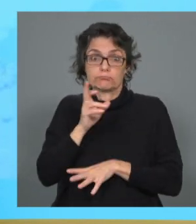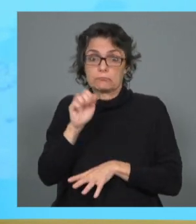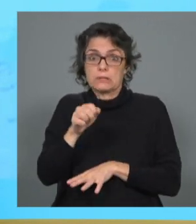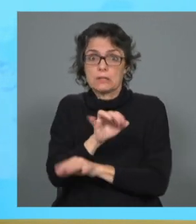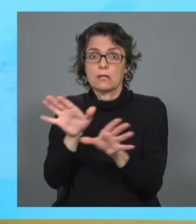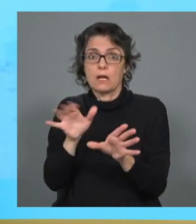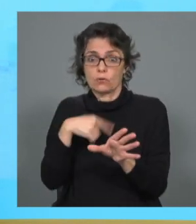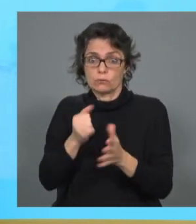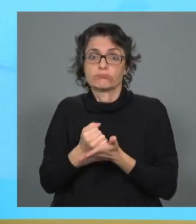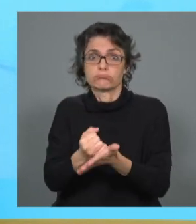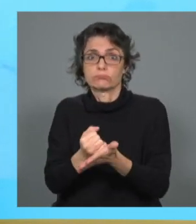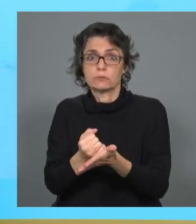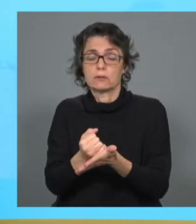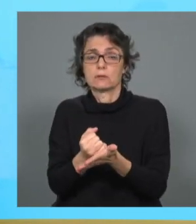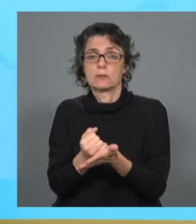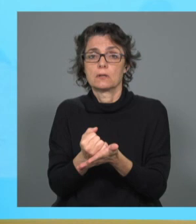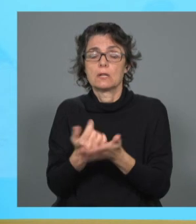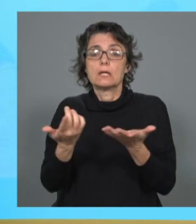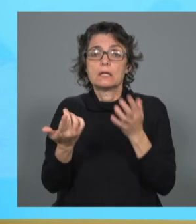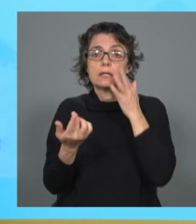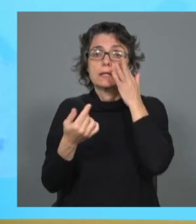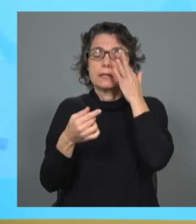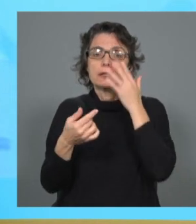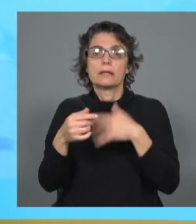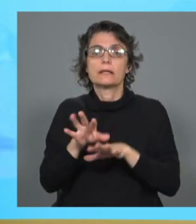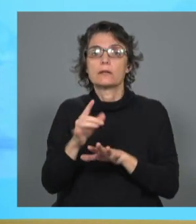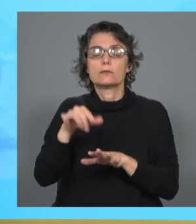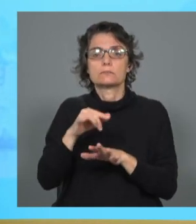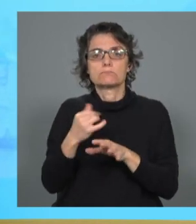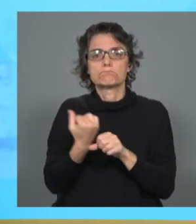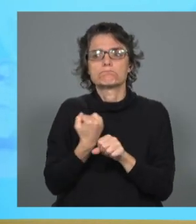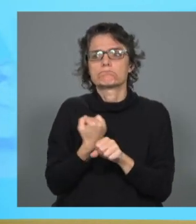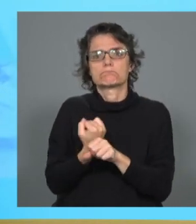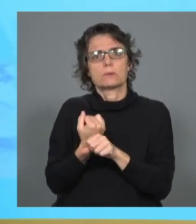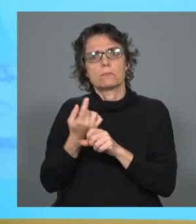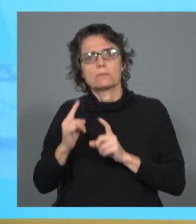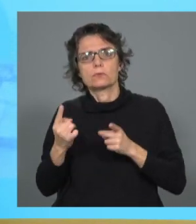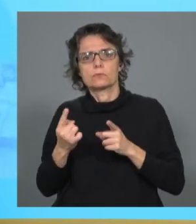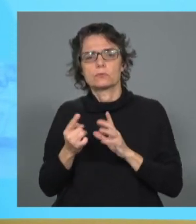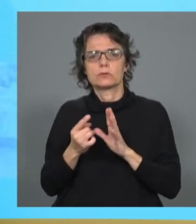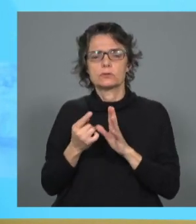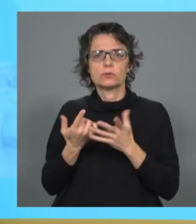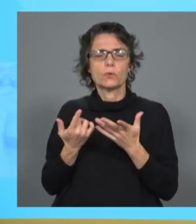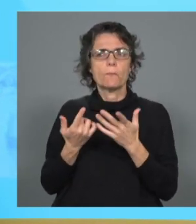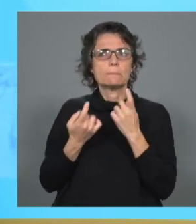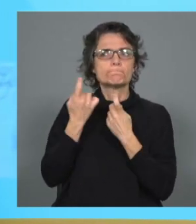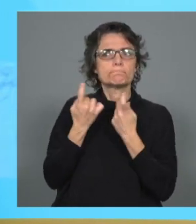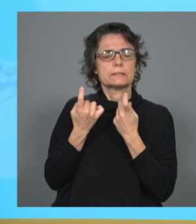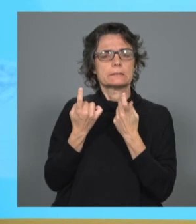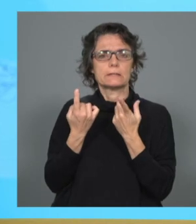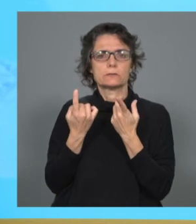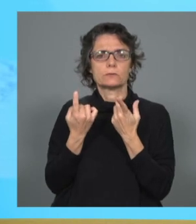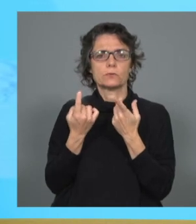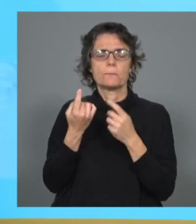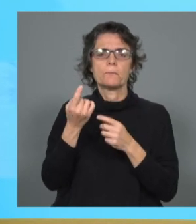caminho, mas pronto, começámos logo a trabalhar de forma a que não fosse mais uma iniciativa de gente que vai com não sei